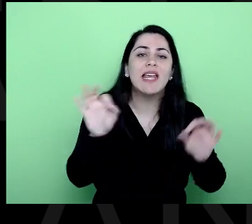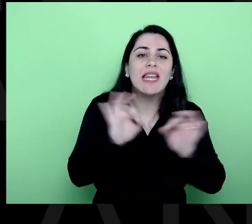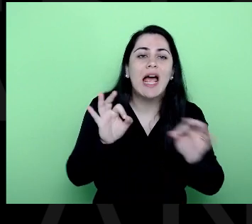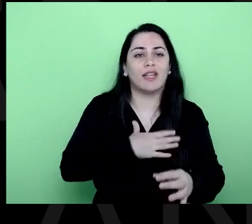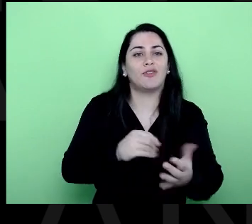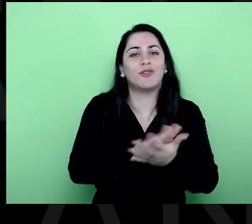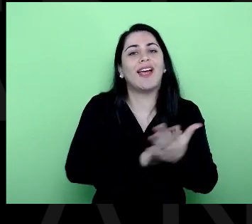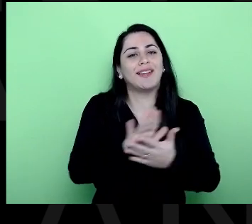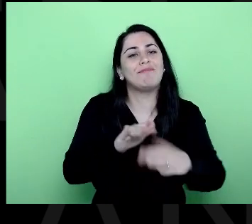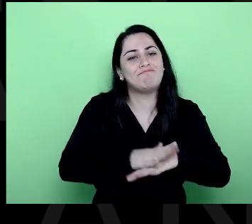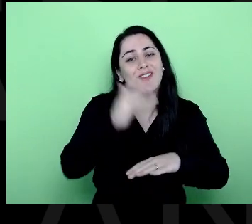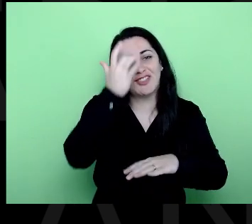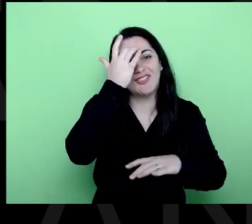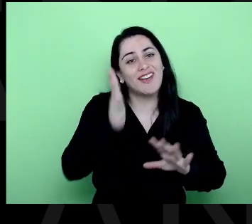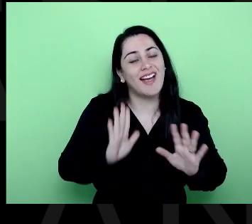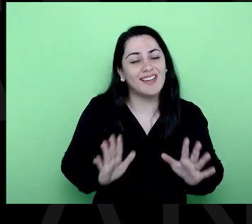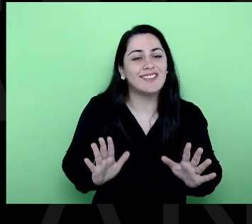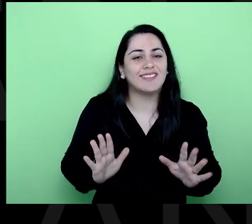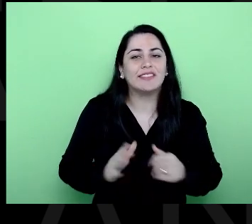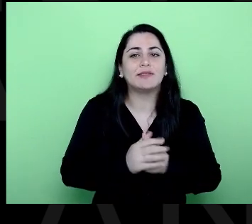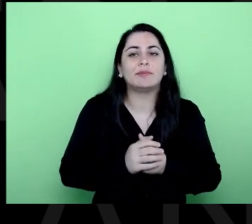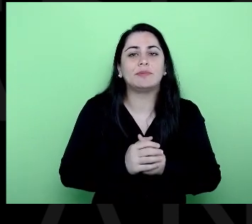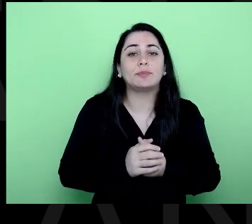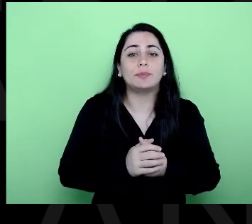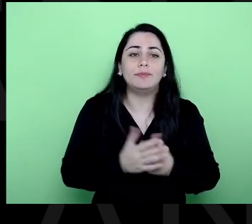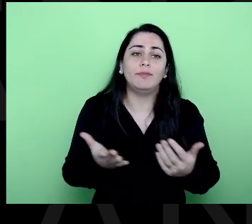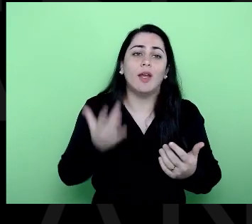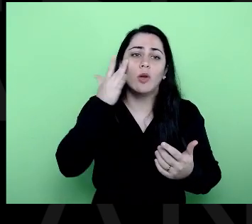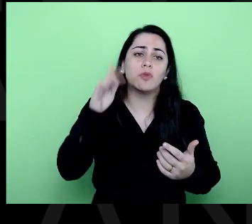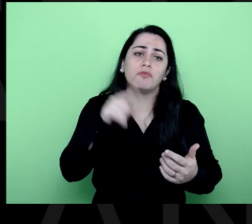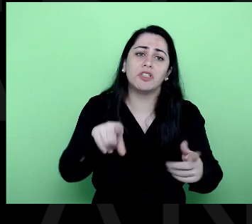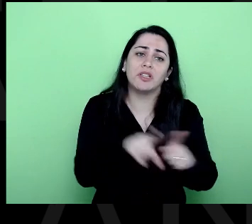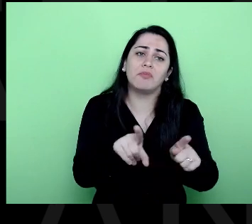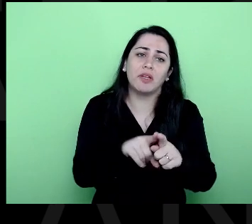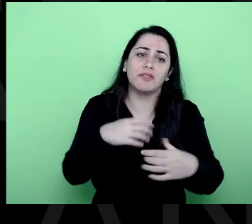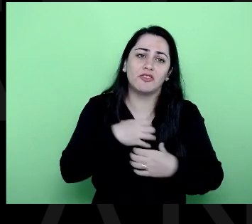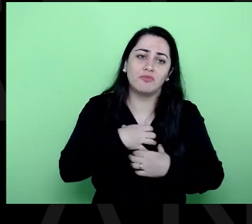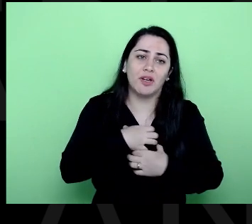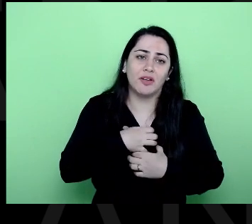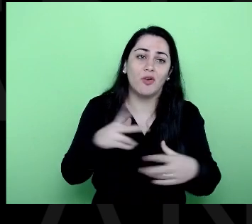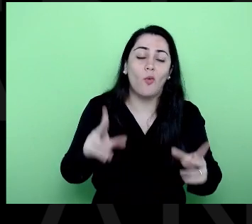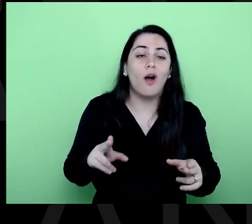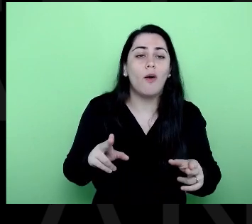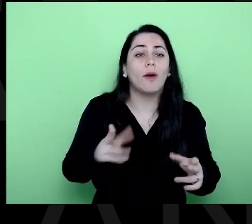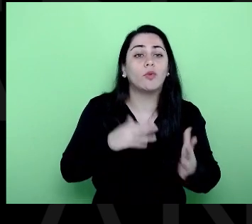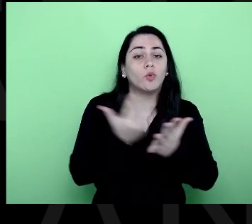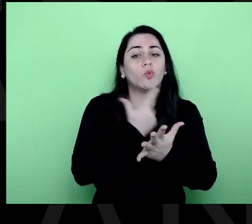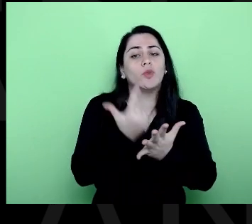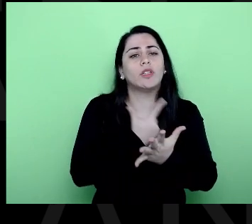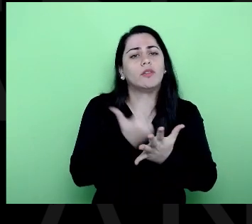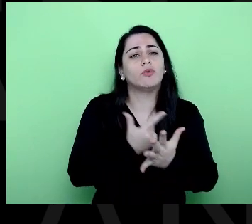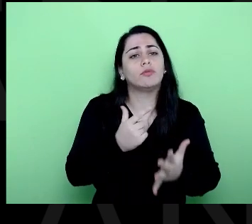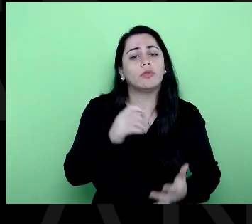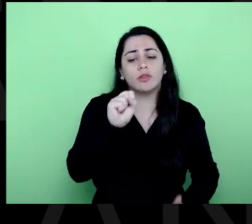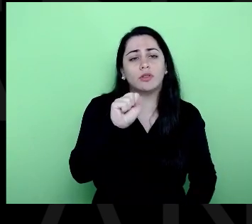Deve ser melhor, porque não sei se você teve isso, Wagner, assim, no livro, o Samuel é o